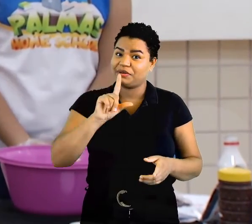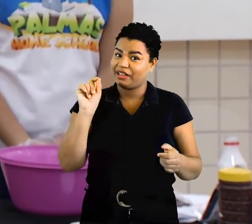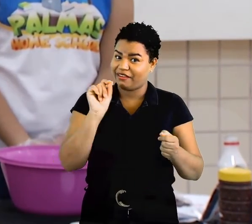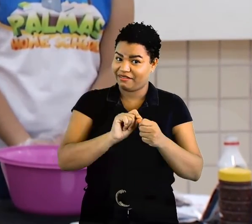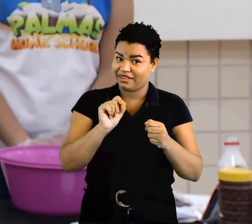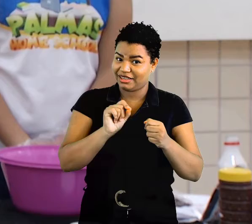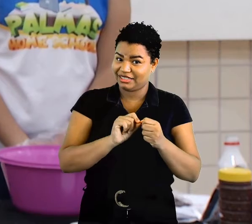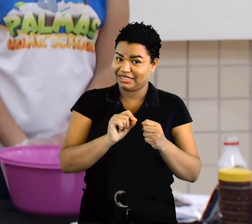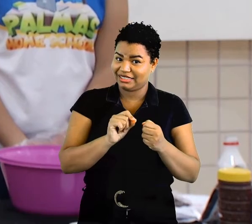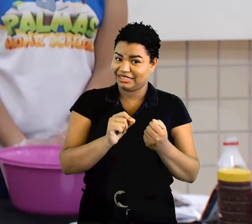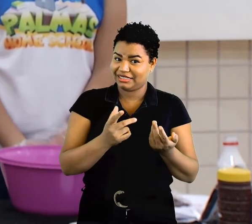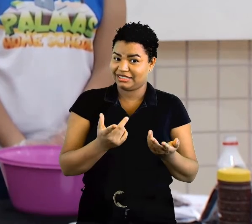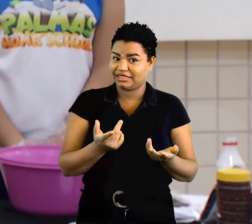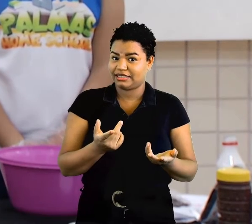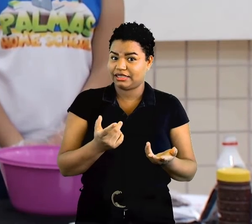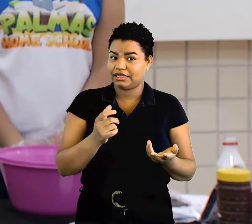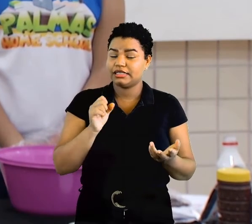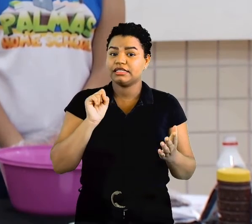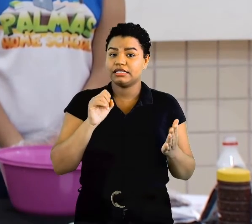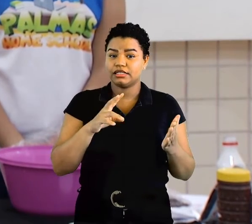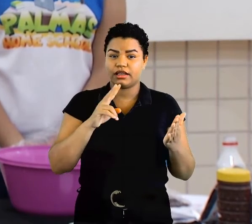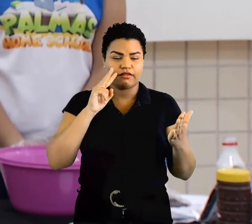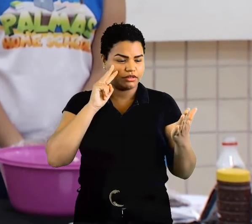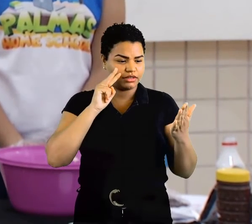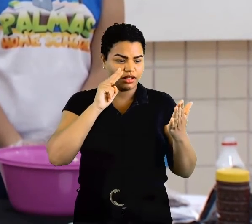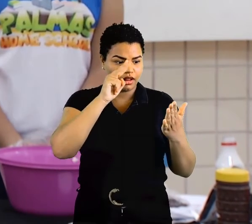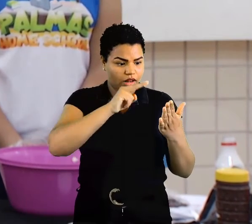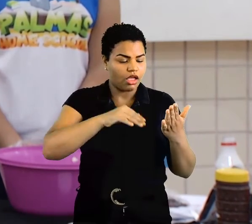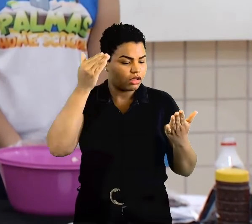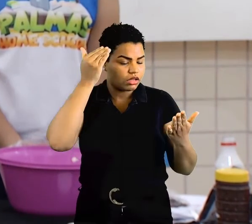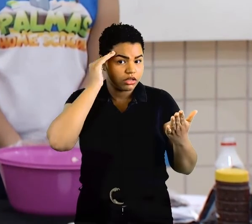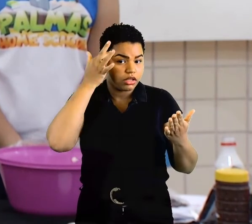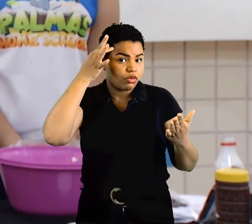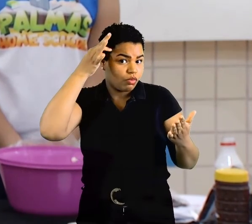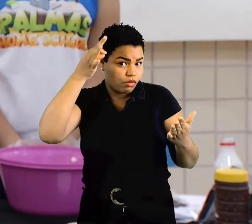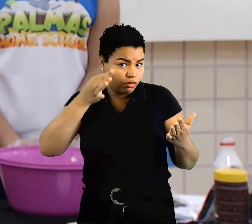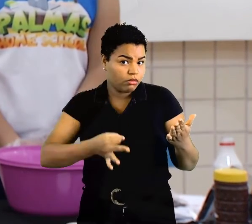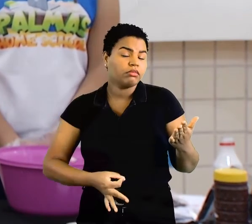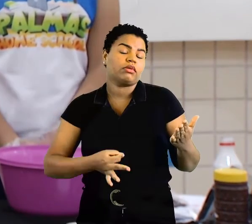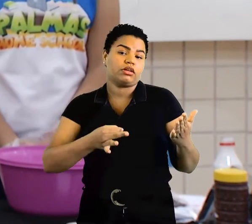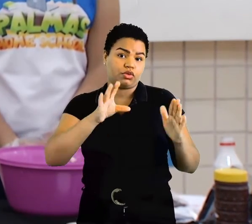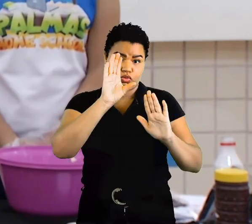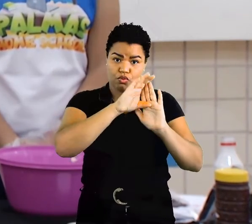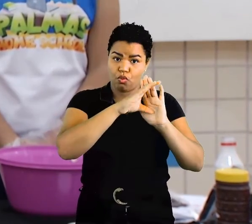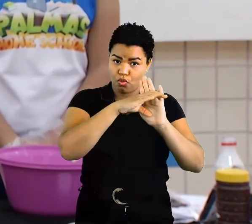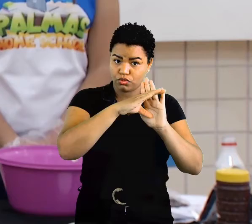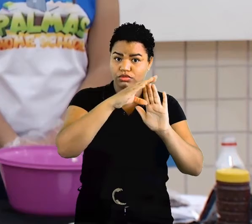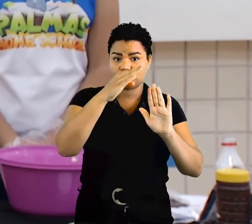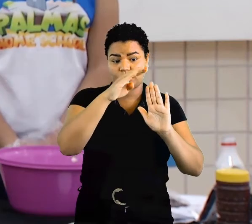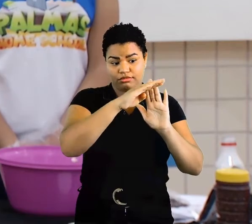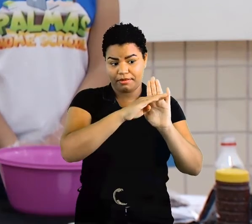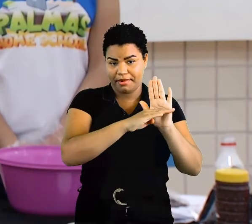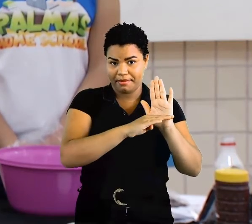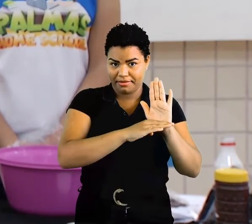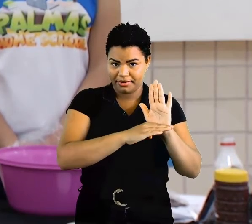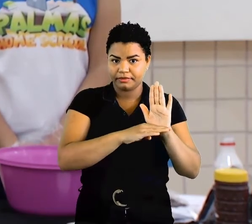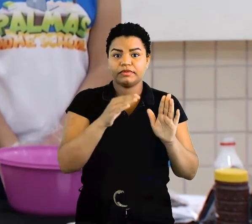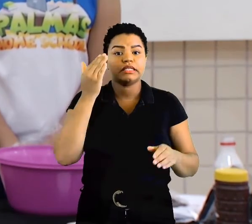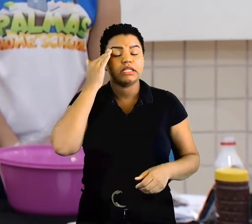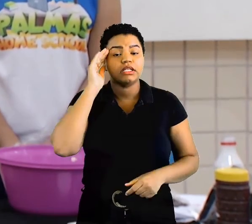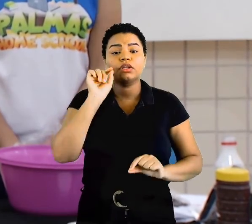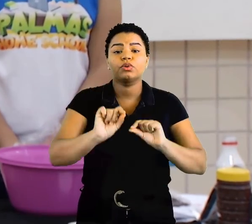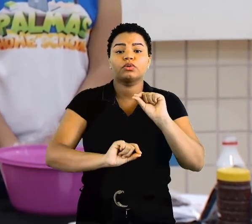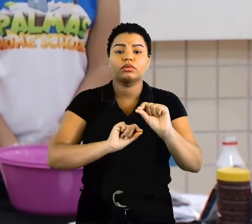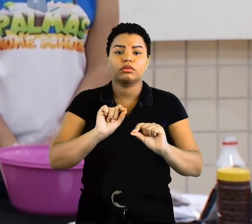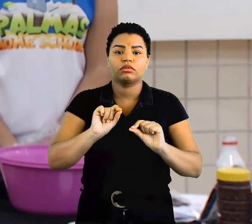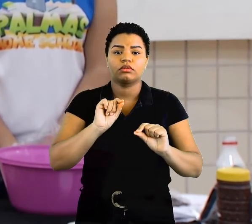só entendendo, interpretando, buscando todo o conceito do termo receita. E entender que a finalidade